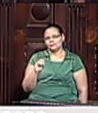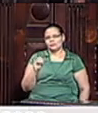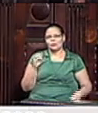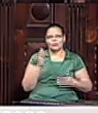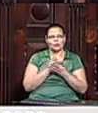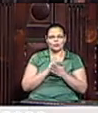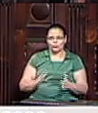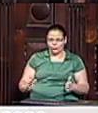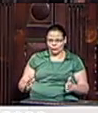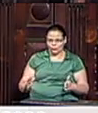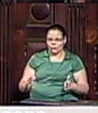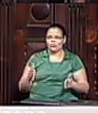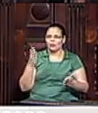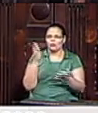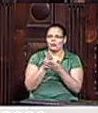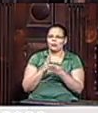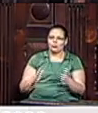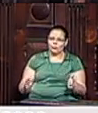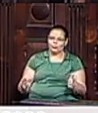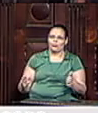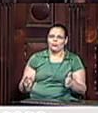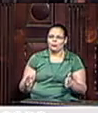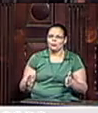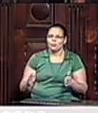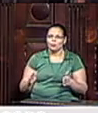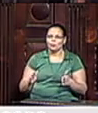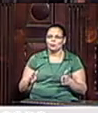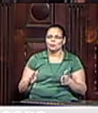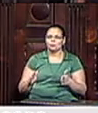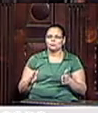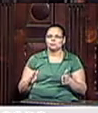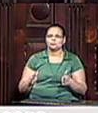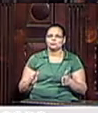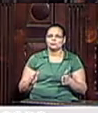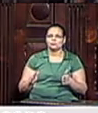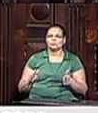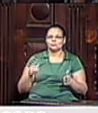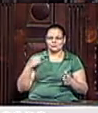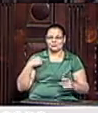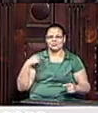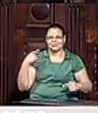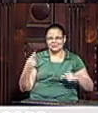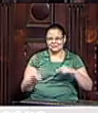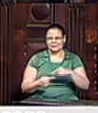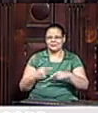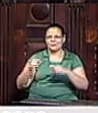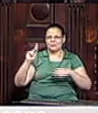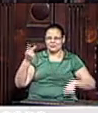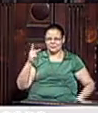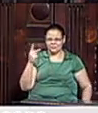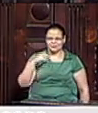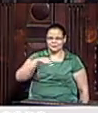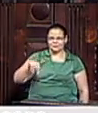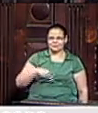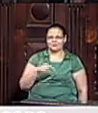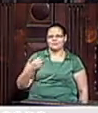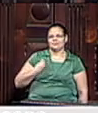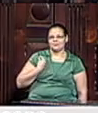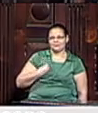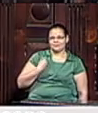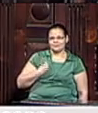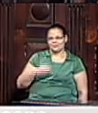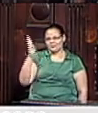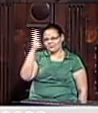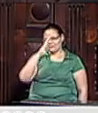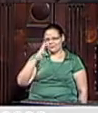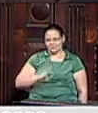Acabou. Acabou a nova república. Esse ciclo histórico que vivemos no Brasil,